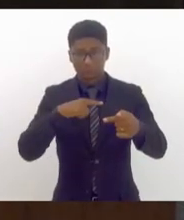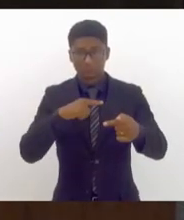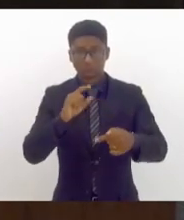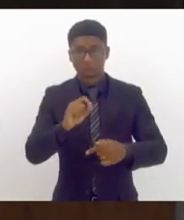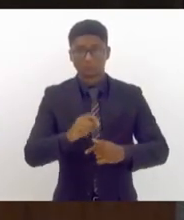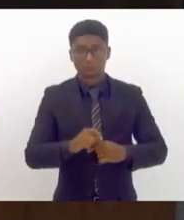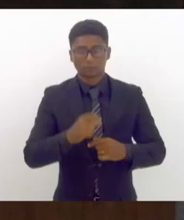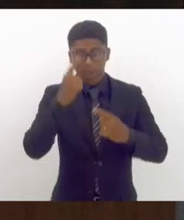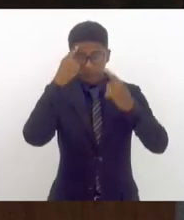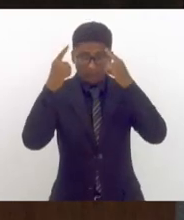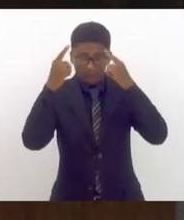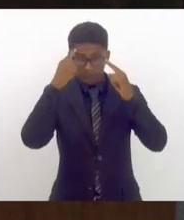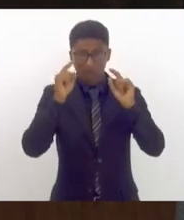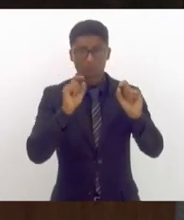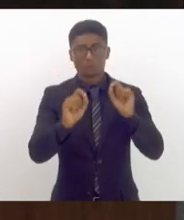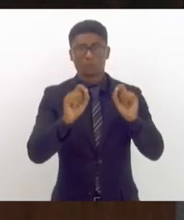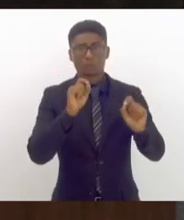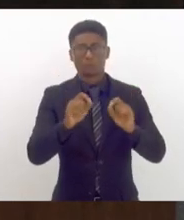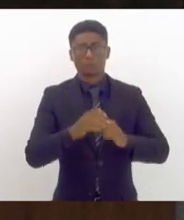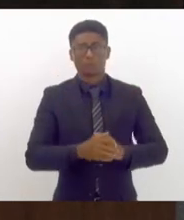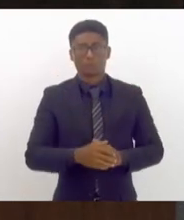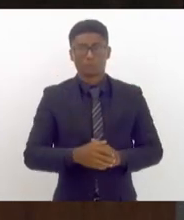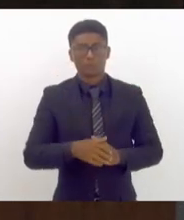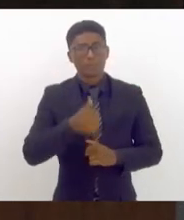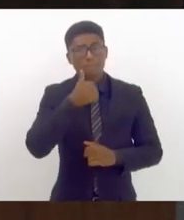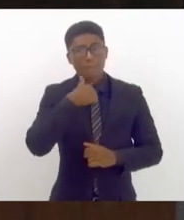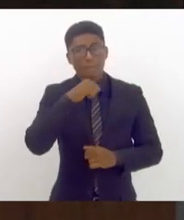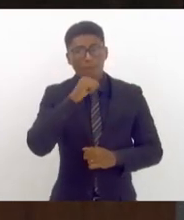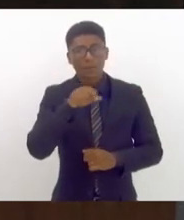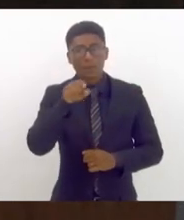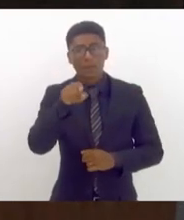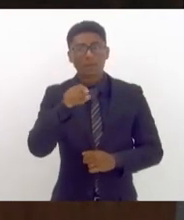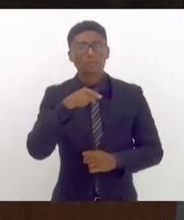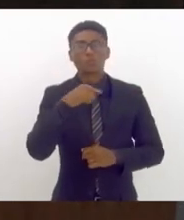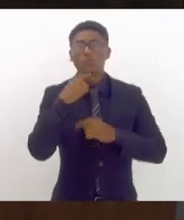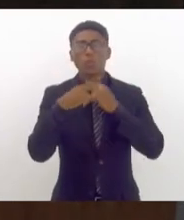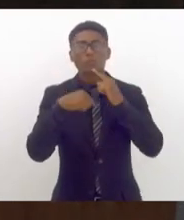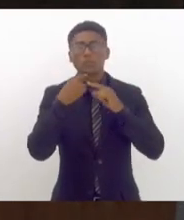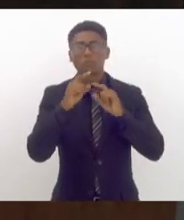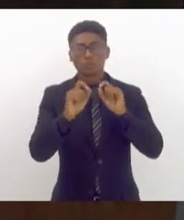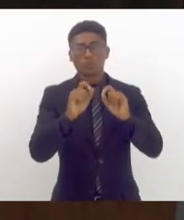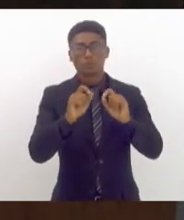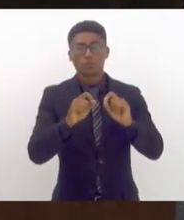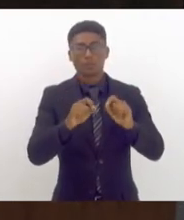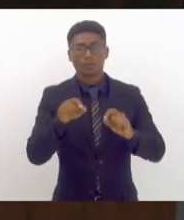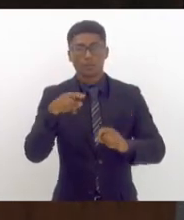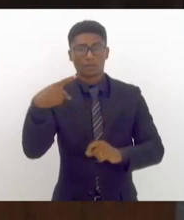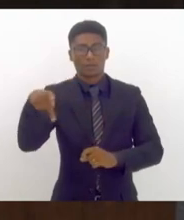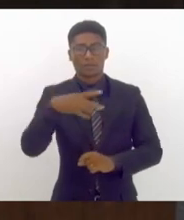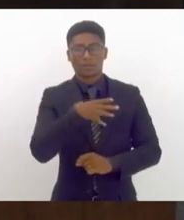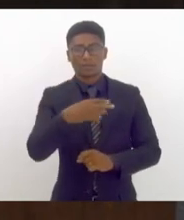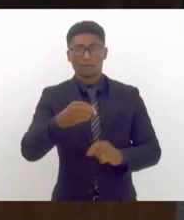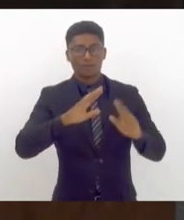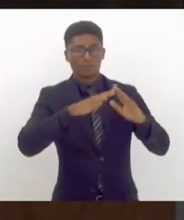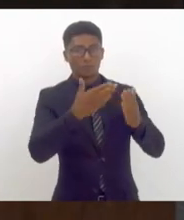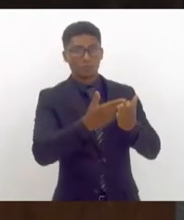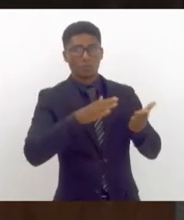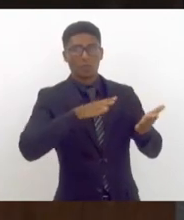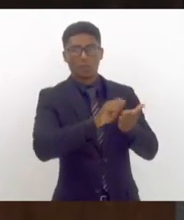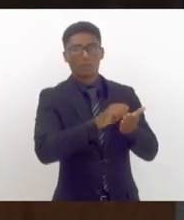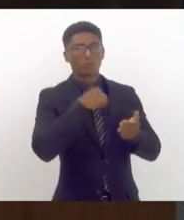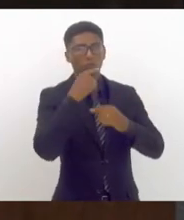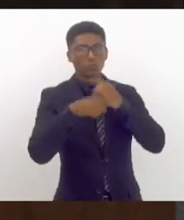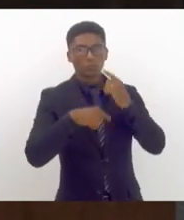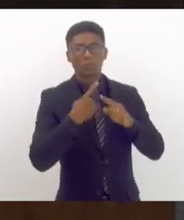bom lembrar que nessa casa, uma mãe que não conseguiu matricular a filha numa escola por conta